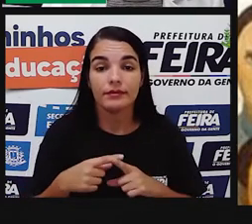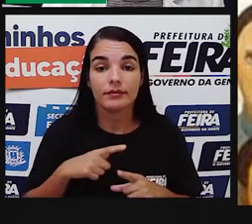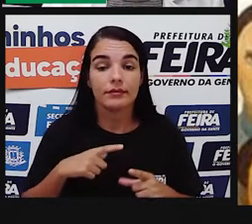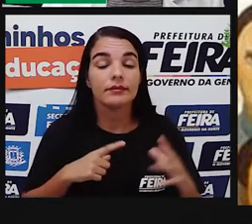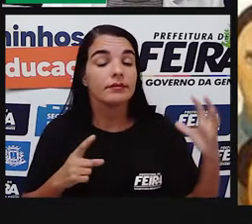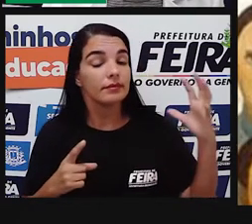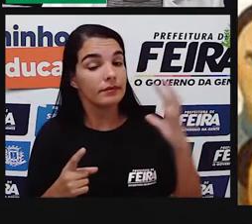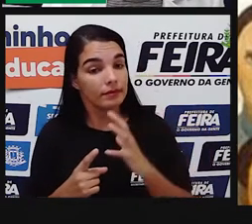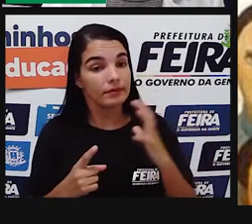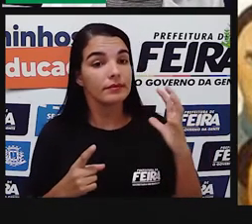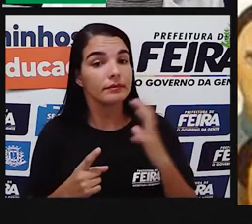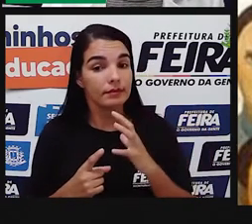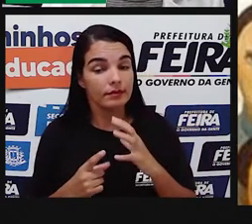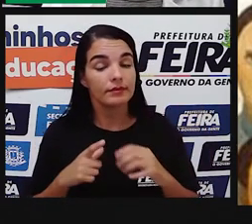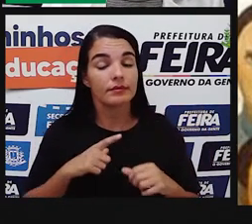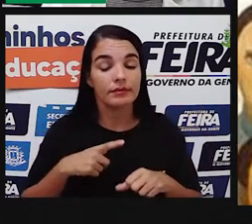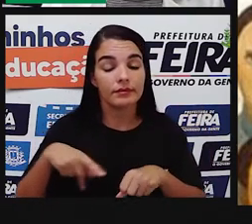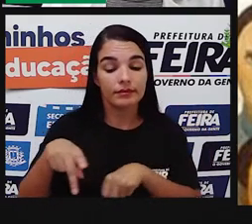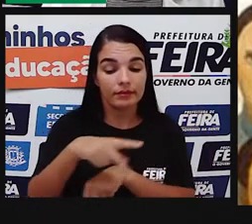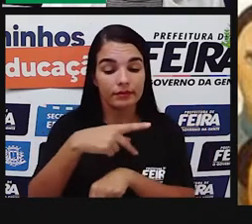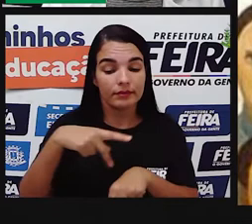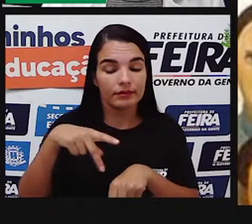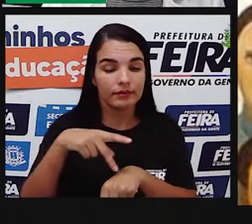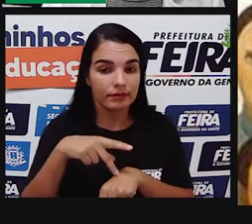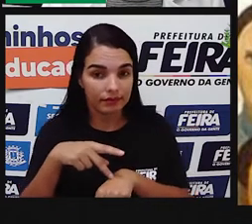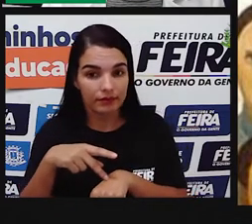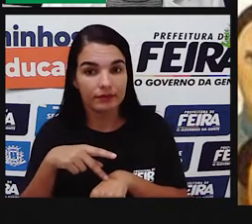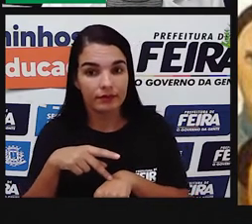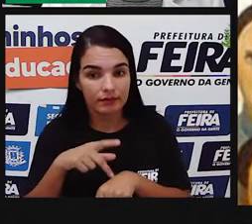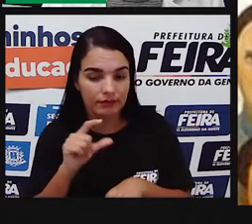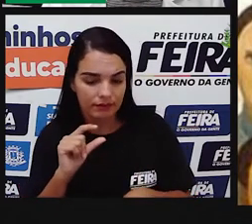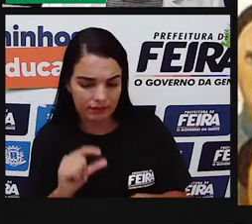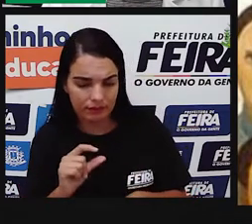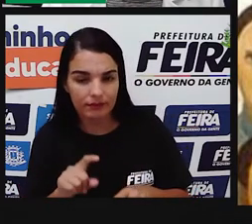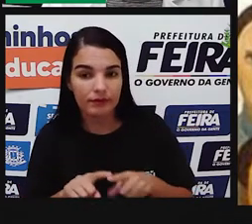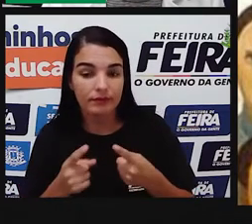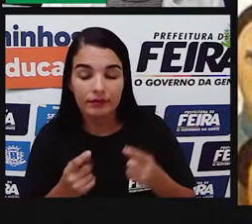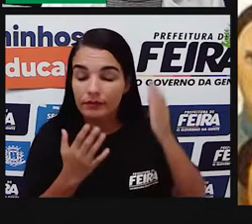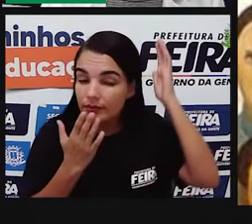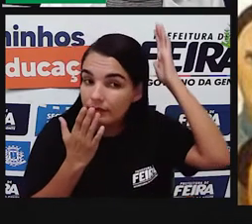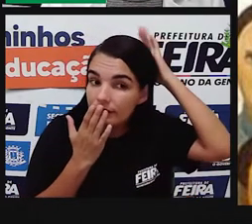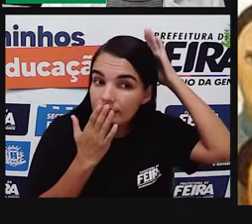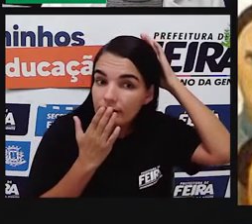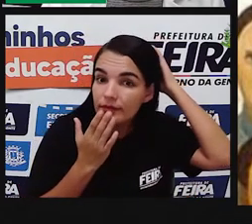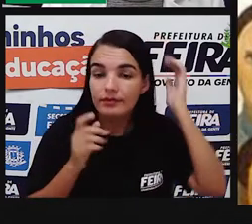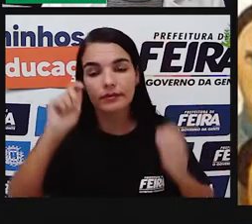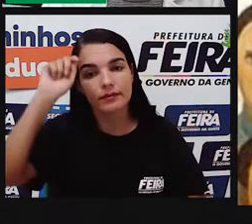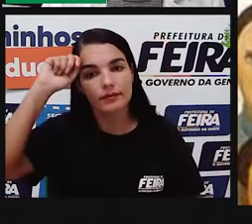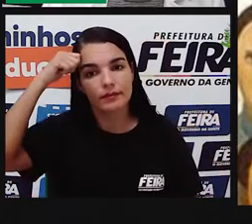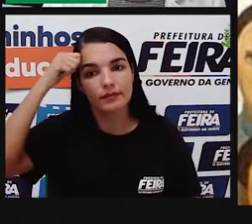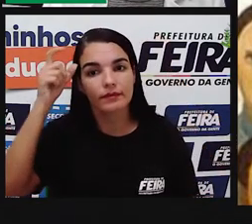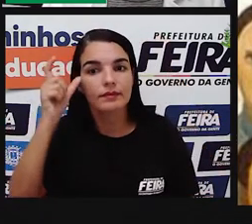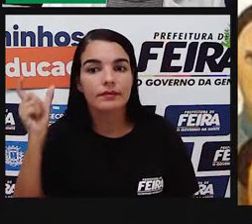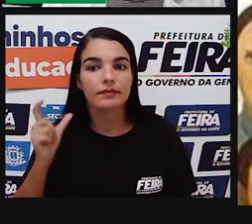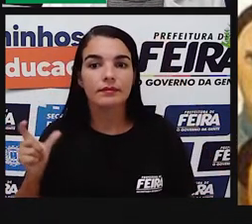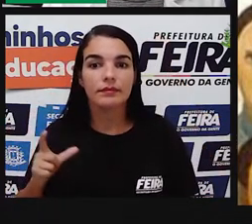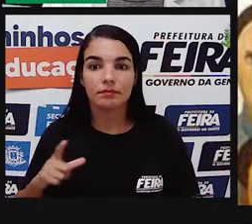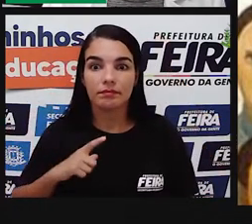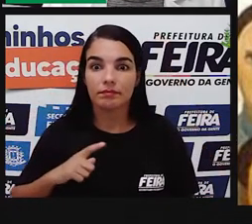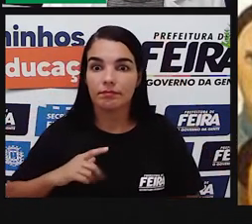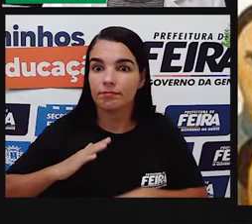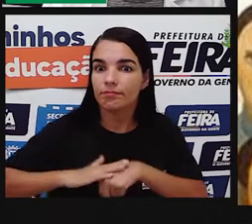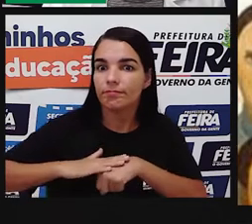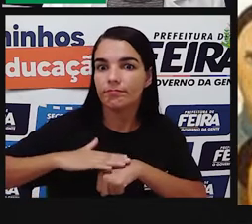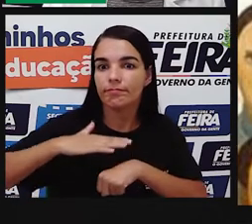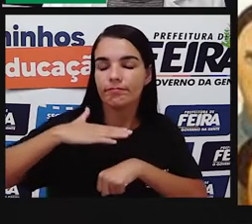nações, com menos força, mas a linguagem indígena e africana impregnam nossa cultura com um